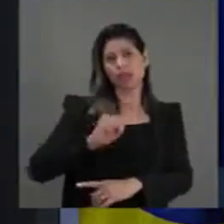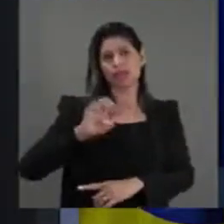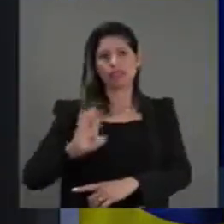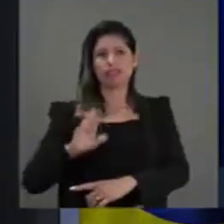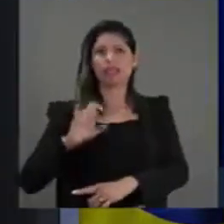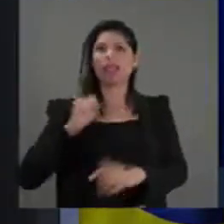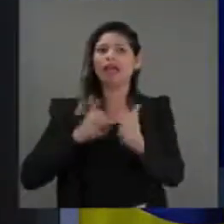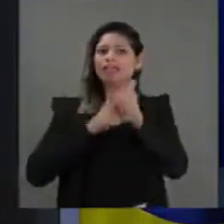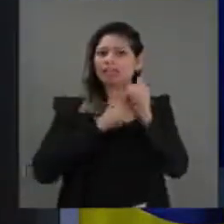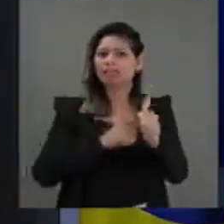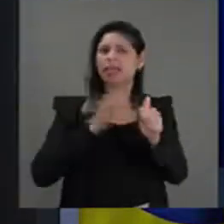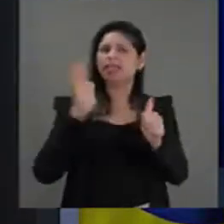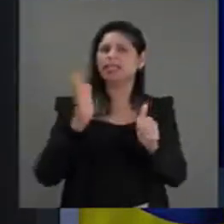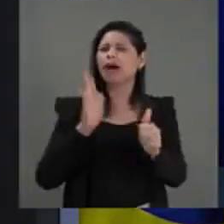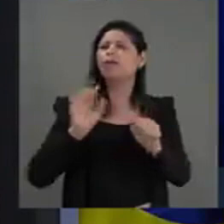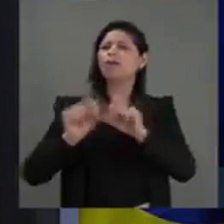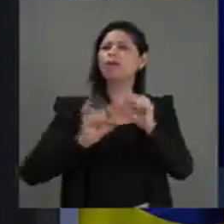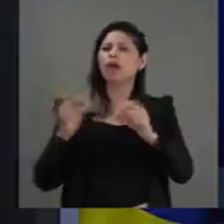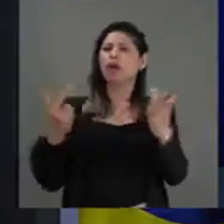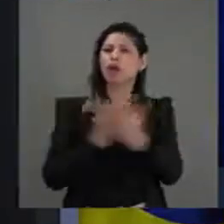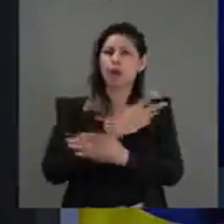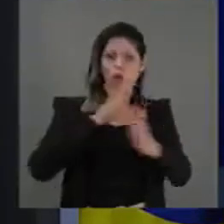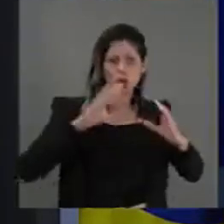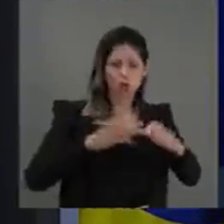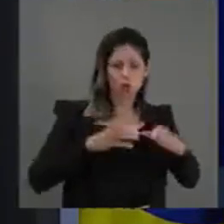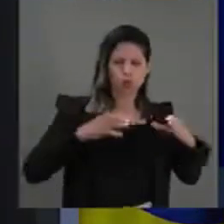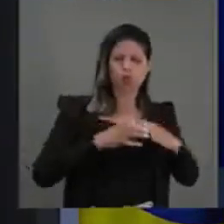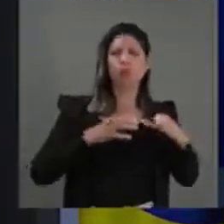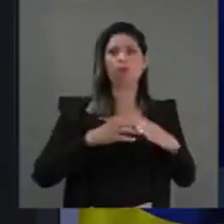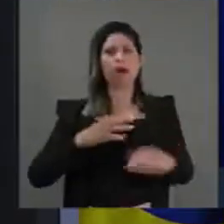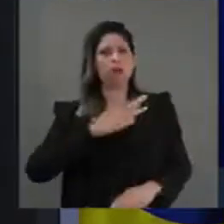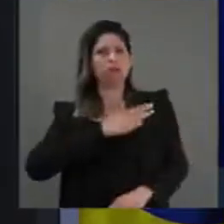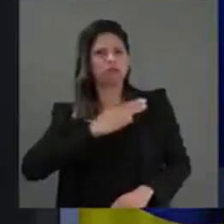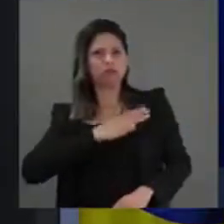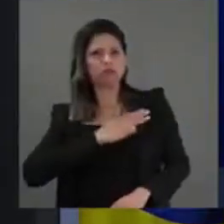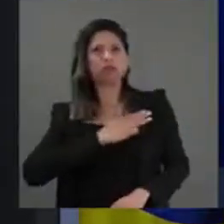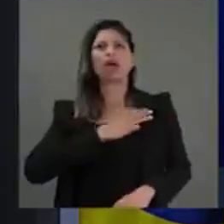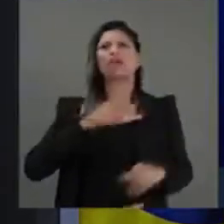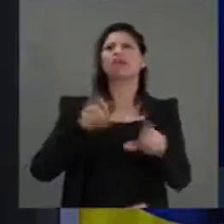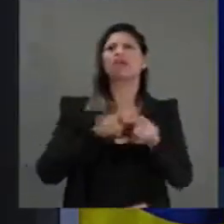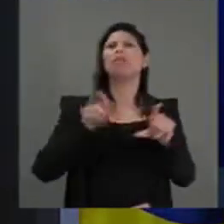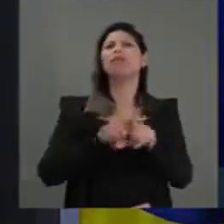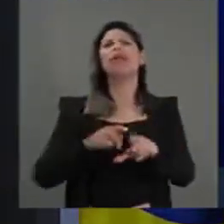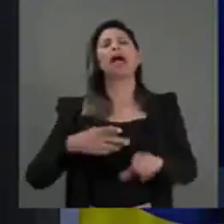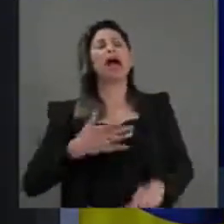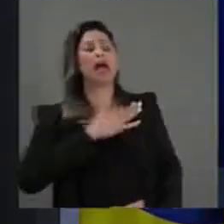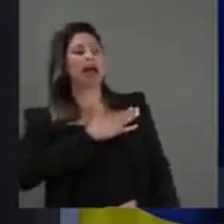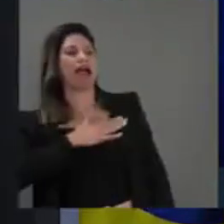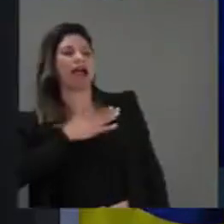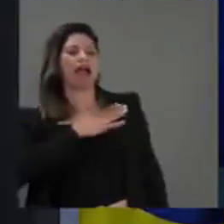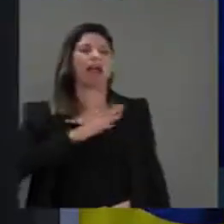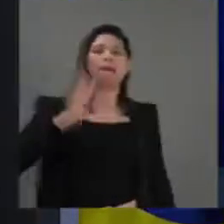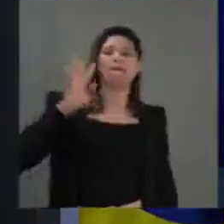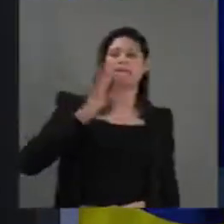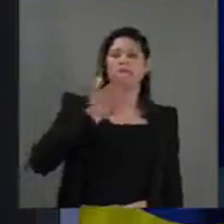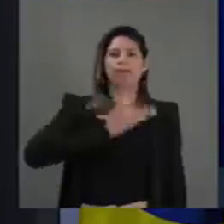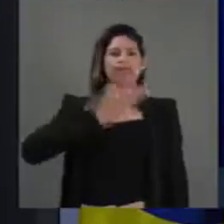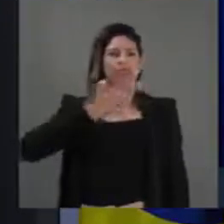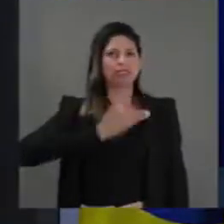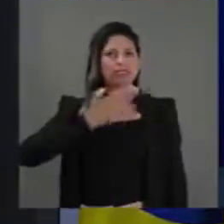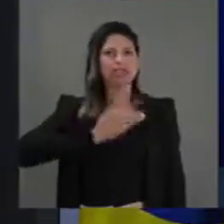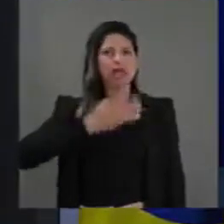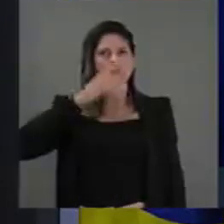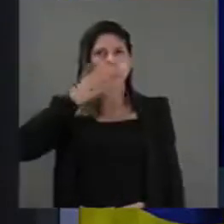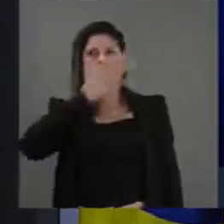campanha adversária do ex-presidente da República dizer das amizades com ditaduras, com Daniel Ortega,